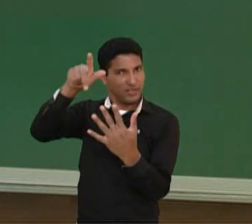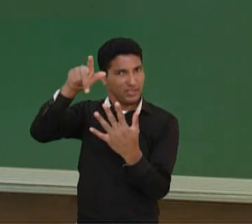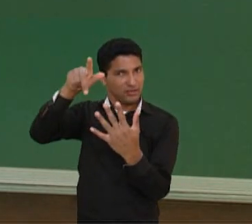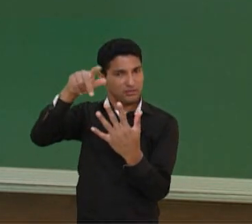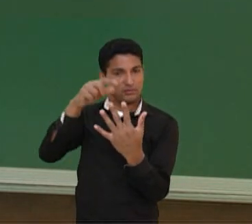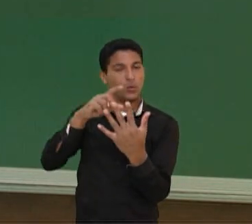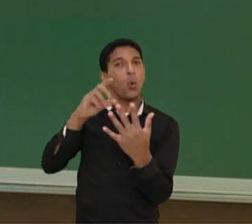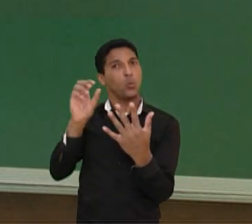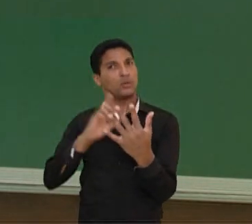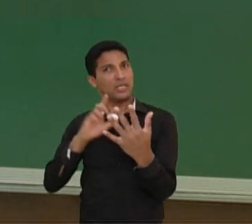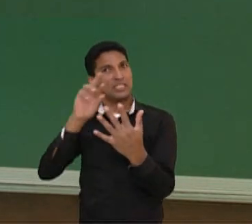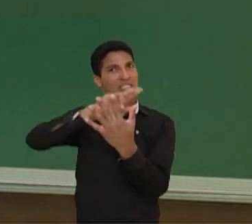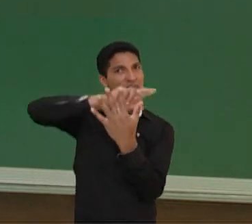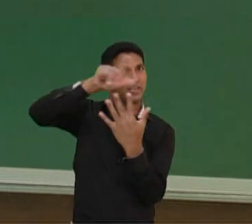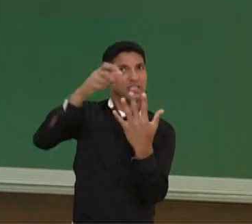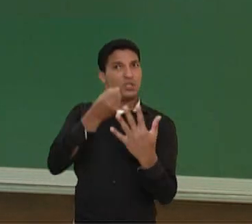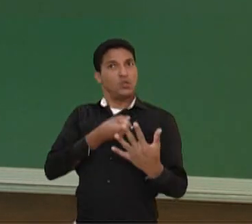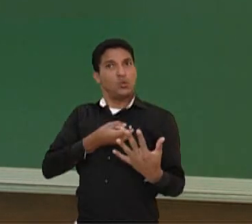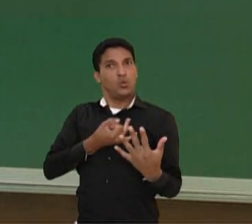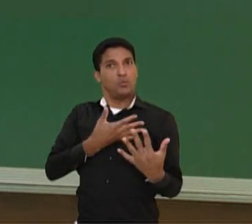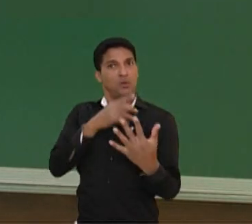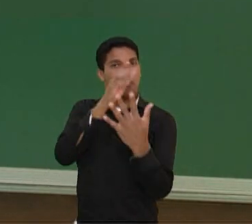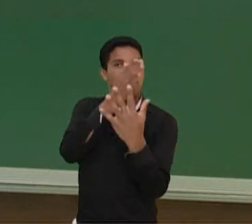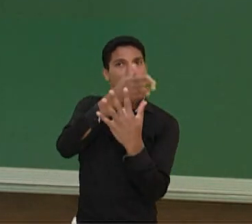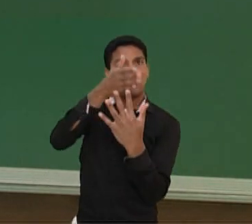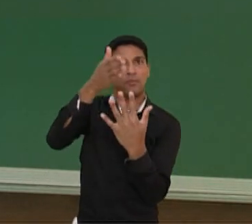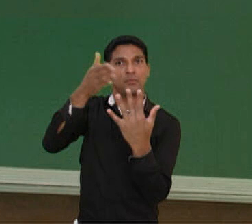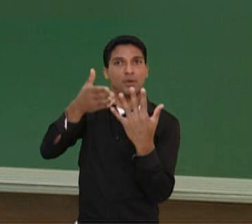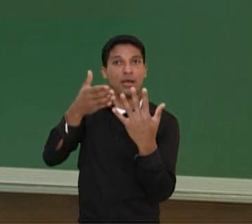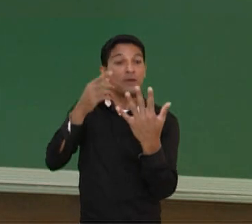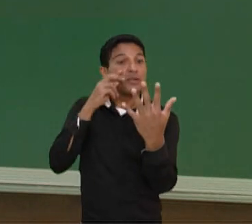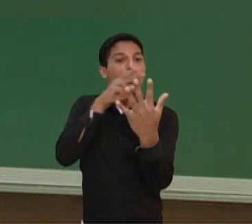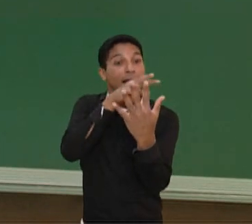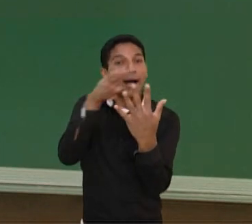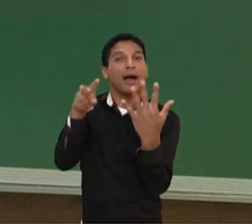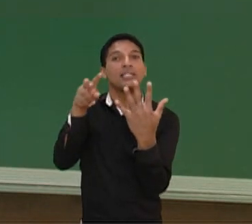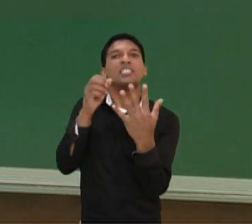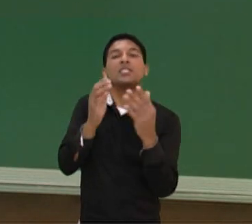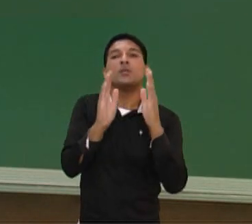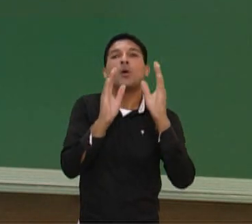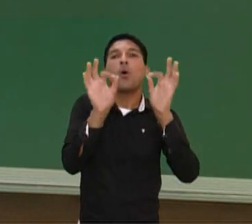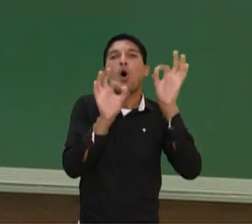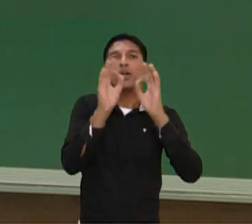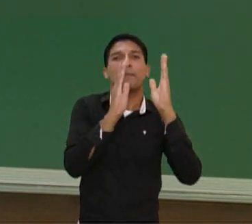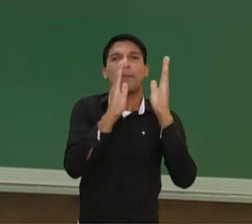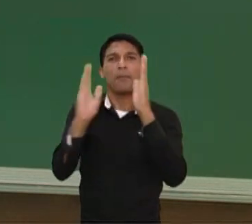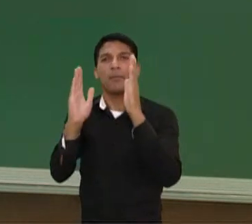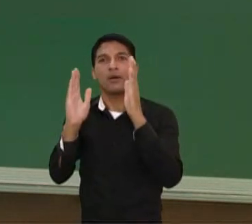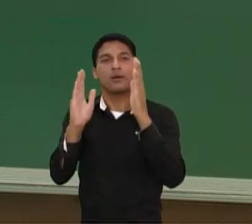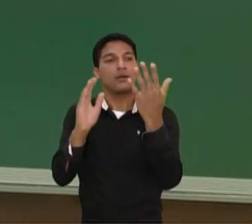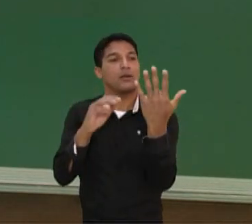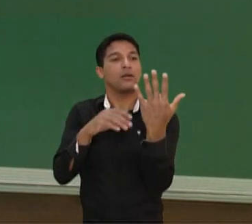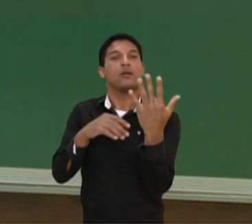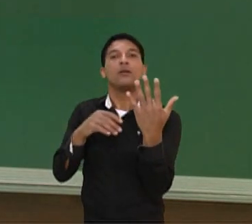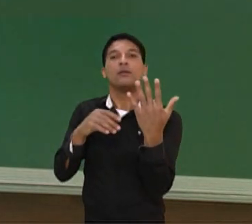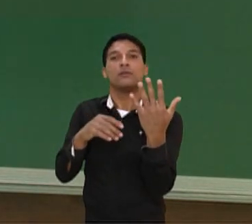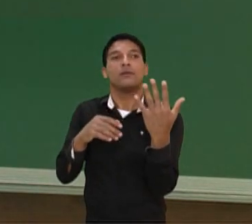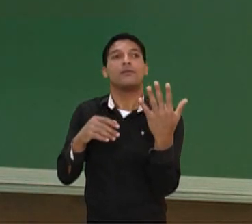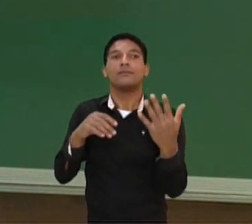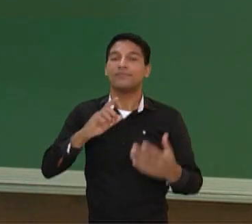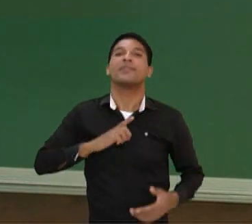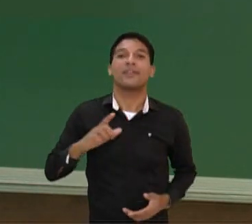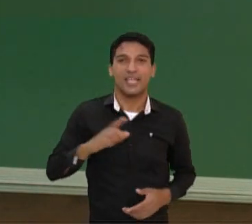nisso. E aí eu vou escolher se é arranjo ou combinação, certo? Então, vamos lá. Existe uma ordem entre os